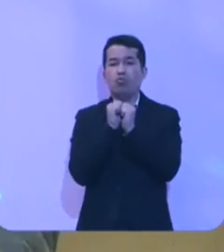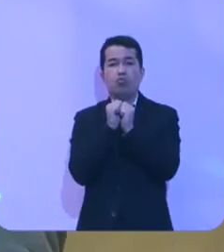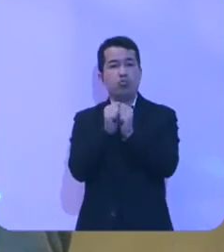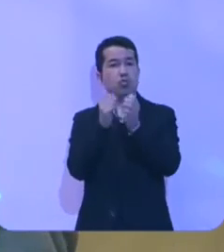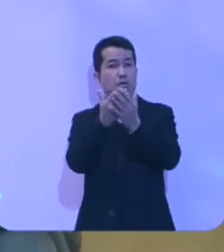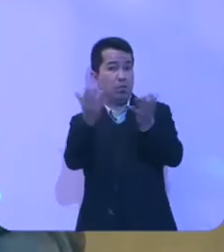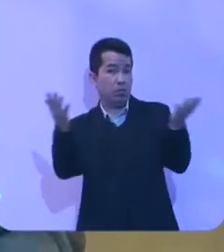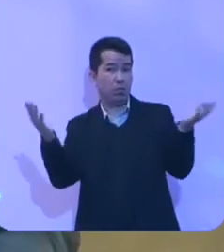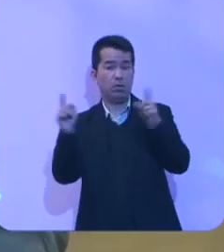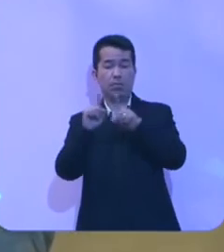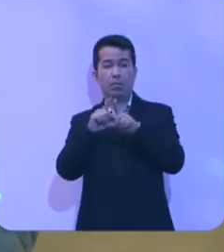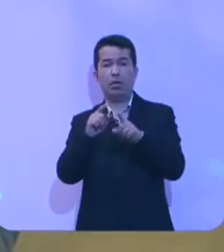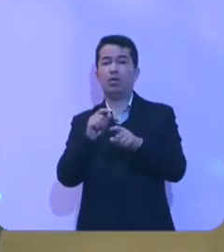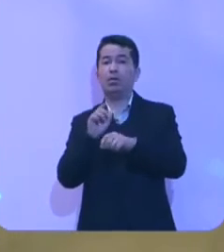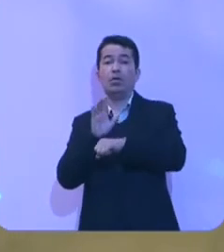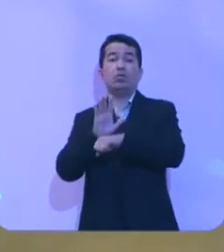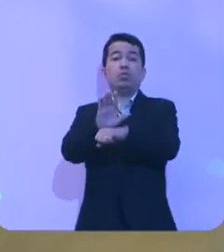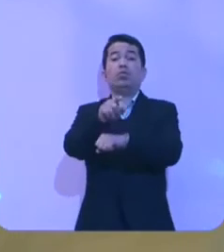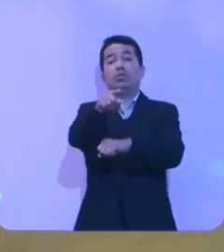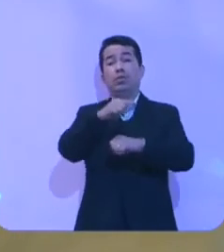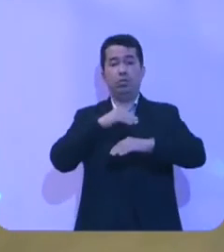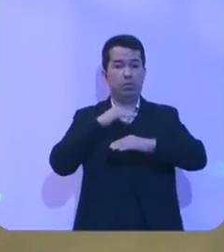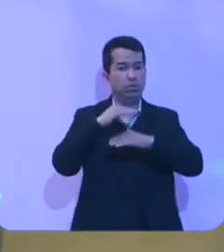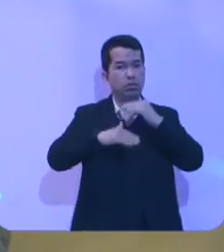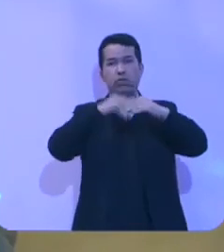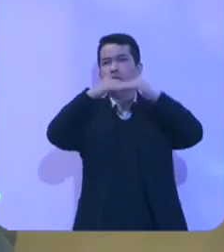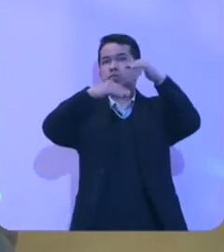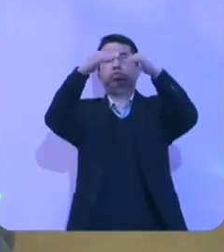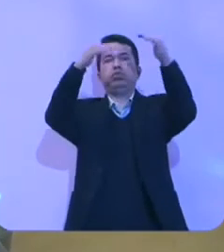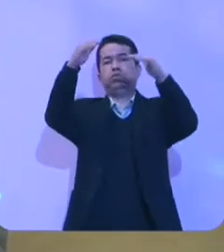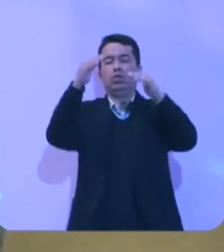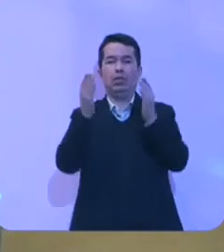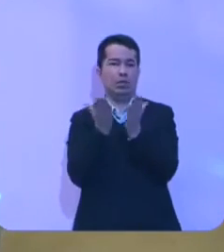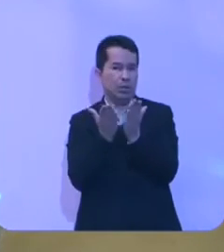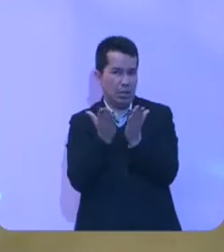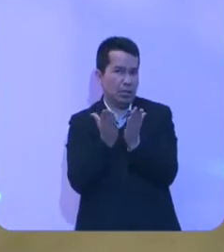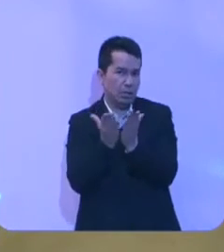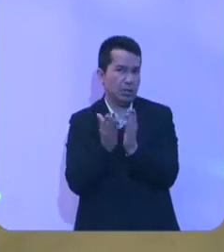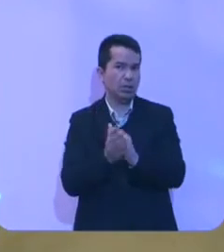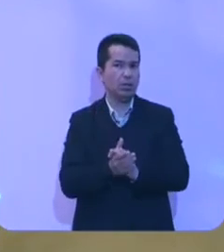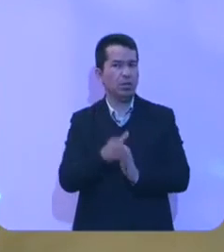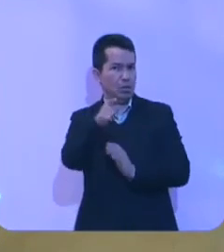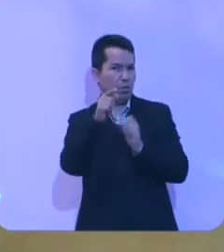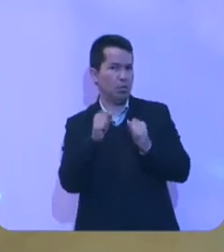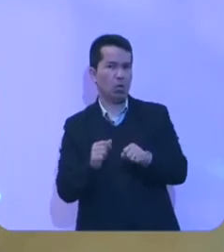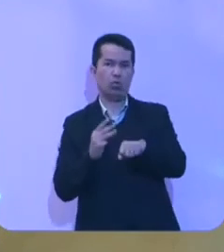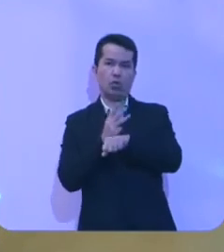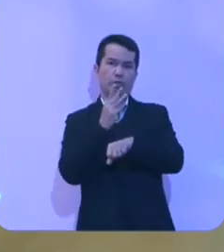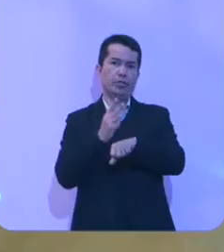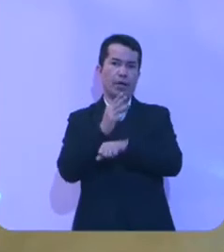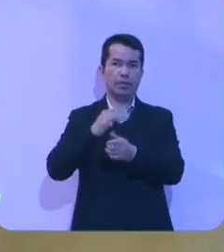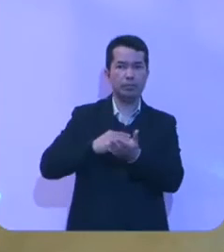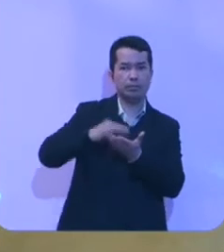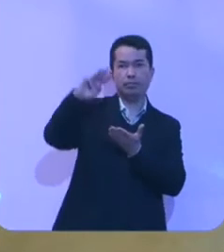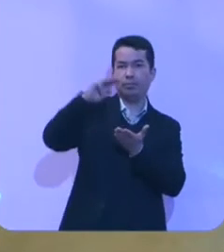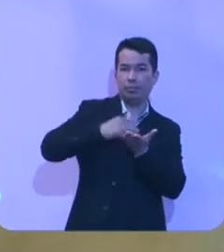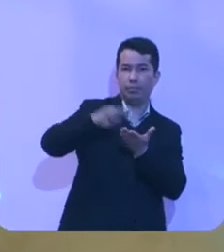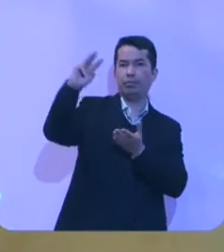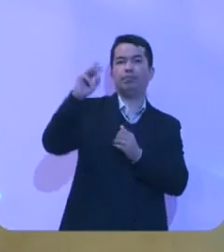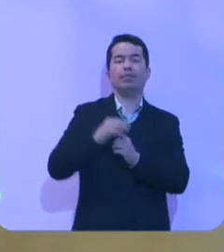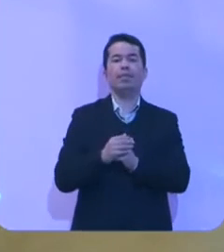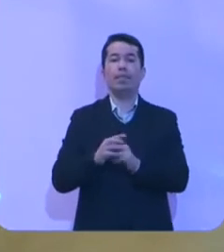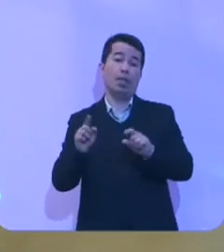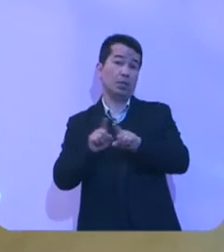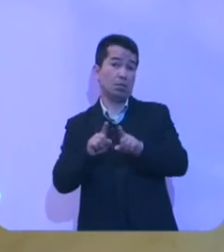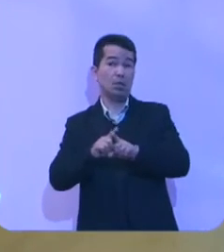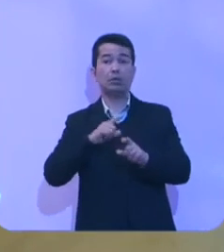te ajudar na sua jornada espiritual. Então, entra lá nesse WhatsApp, manda lá o seu recado, a sua mensagem. Logo em seguida ele vai